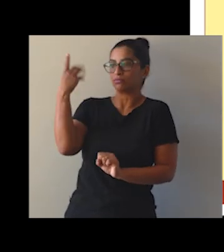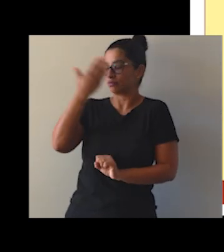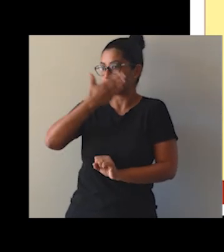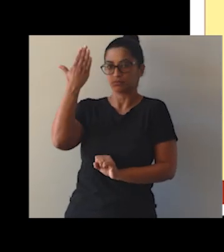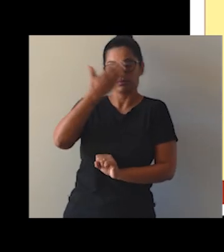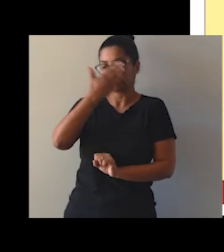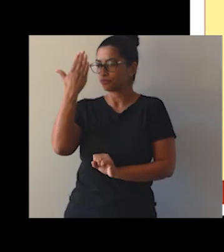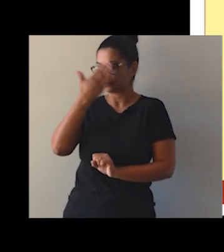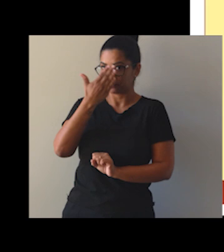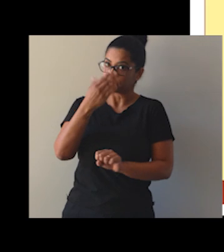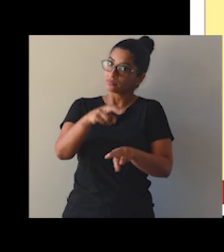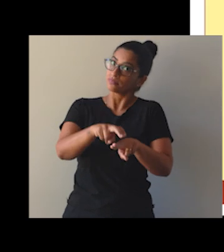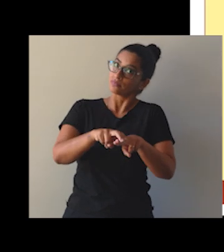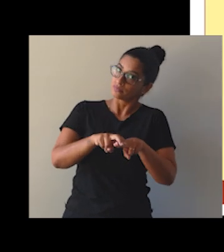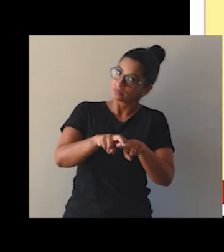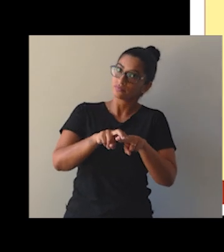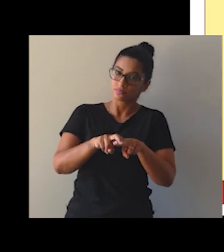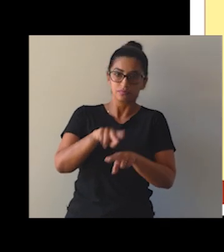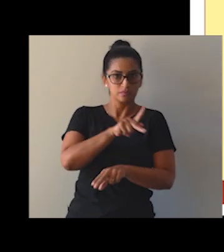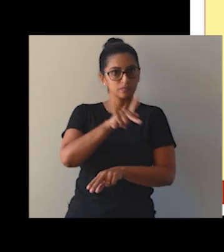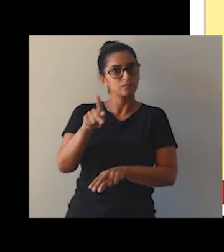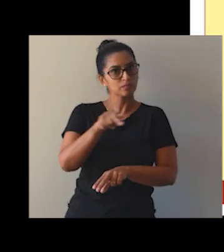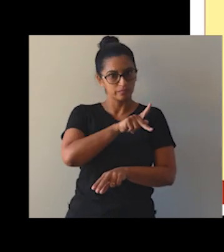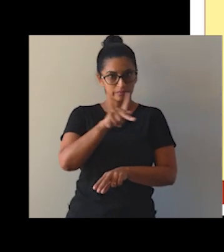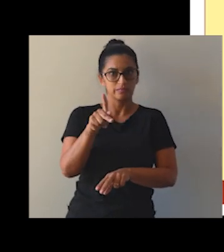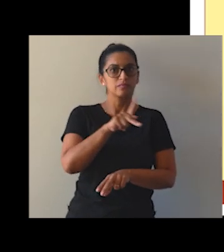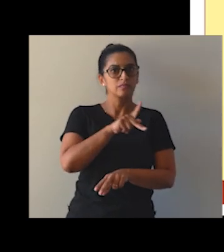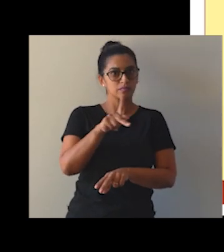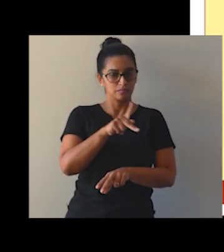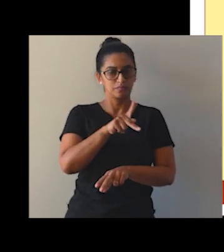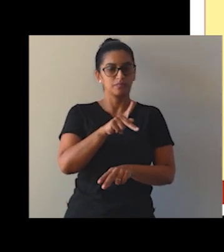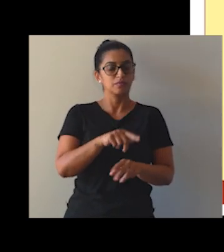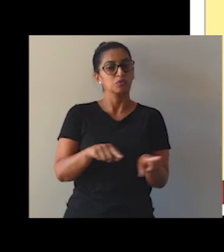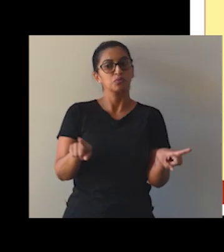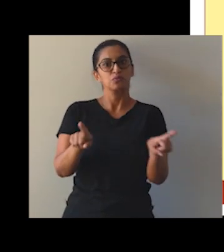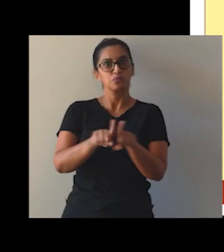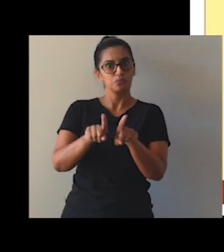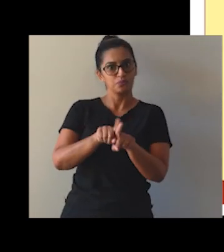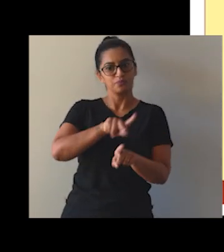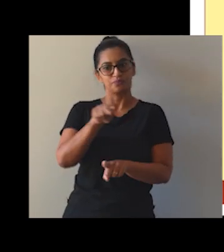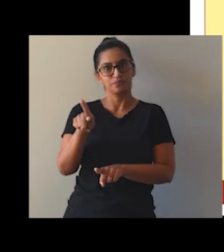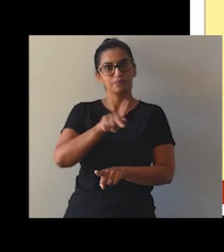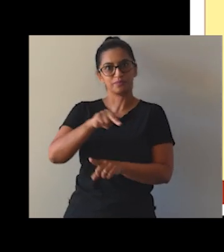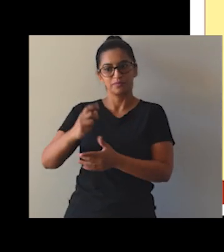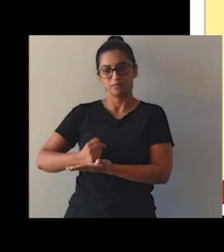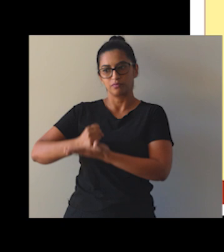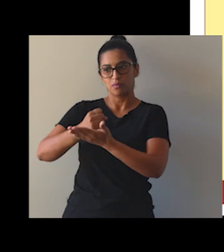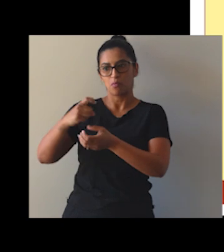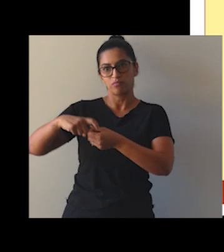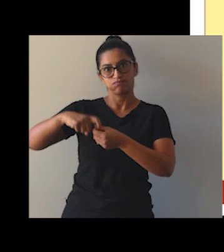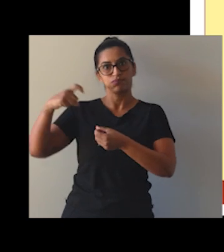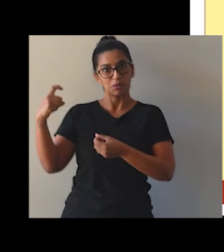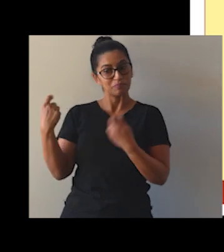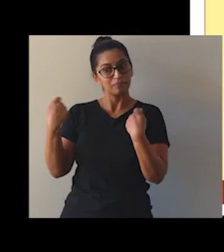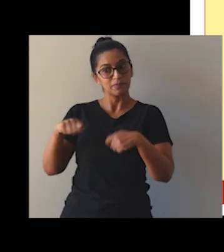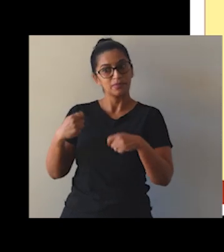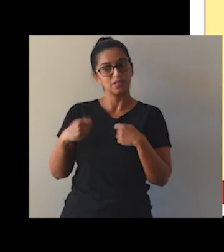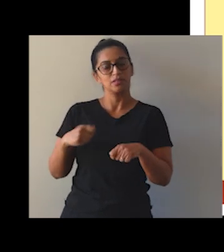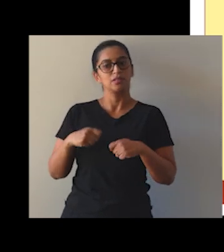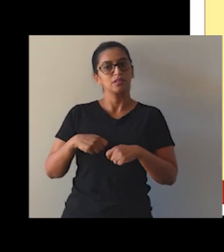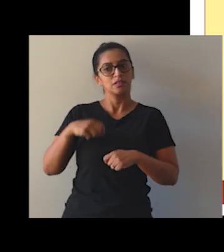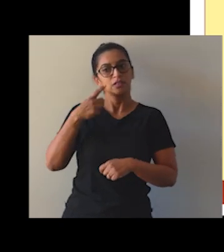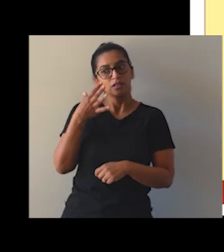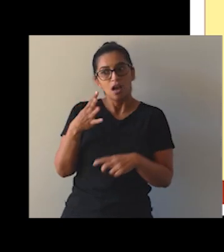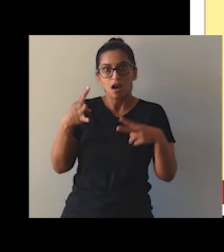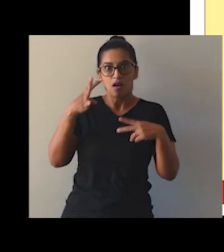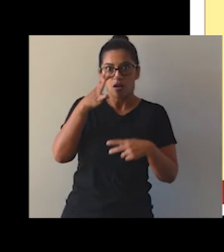por isso, tanto o professor regente quanto o professor de apoio deve estar sempre atento para ver